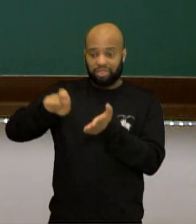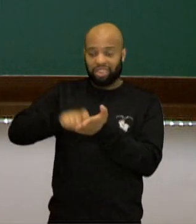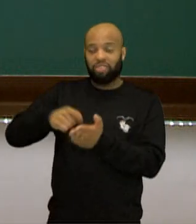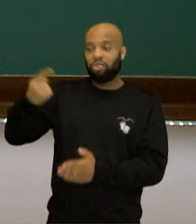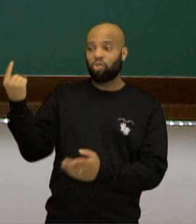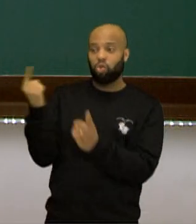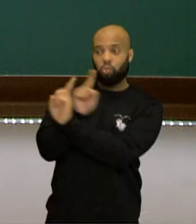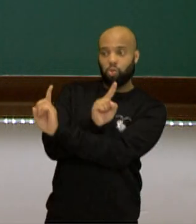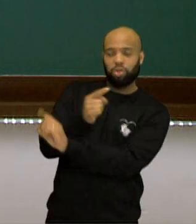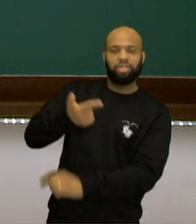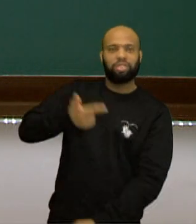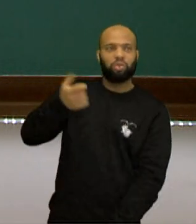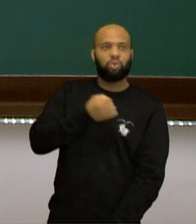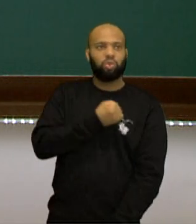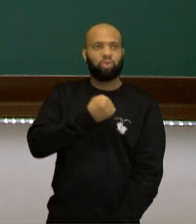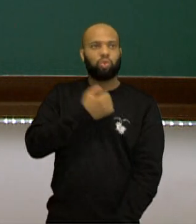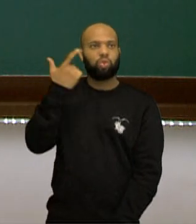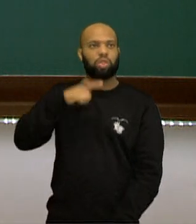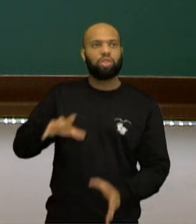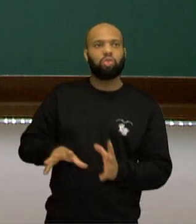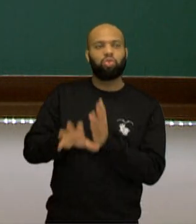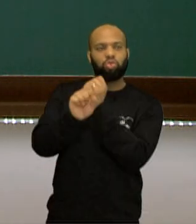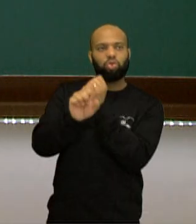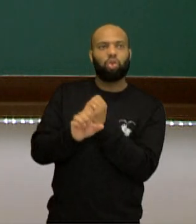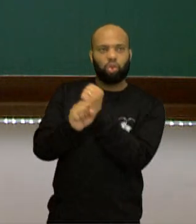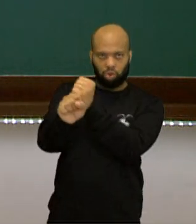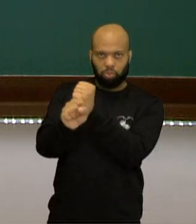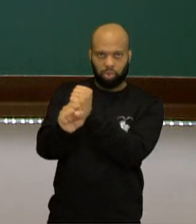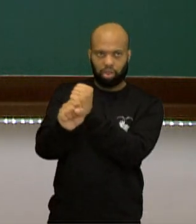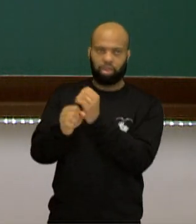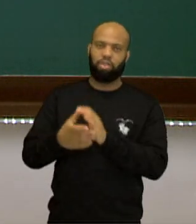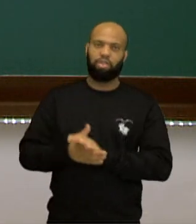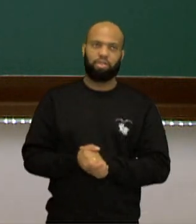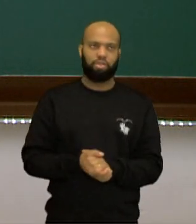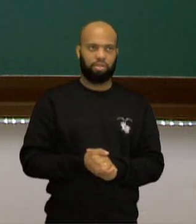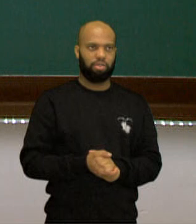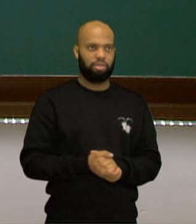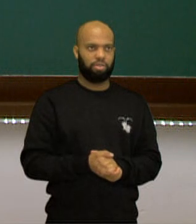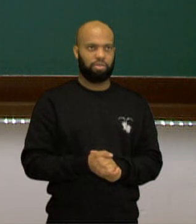segundo número, e aqui a gente tem a regrinha de sinais da adição de números inteiros.